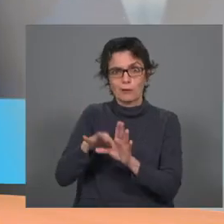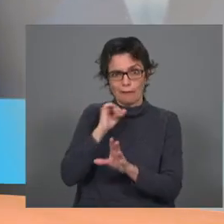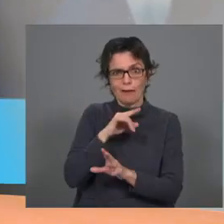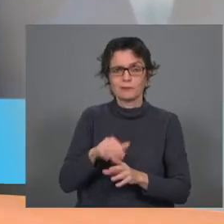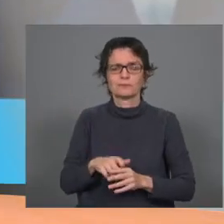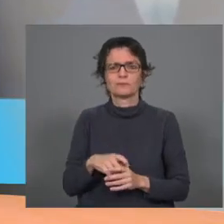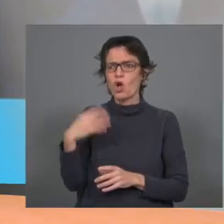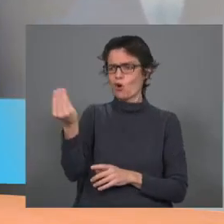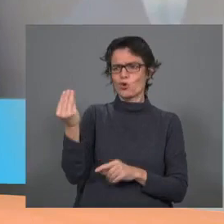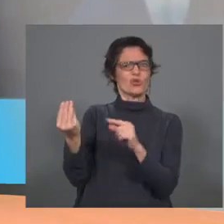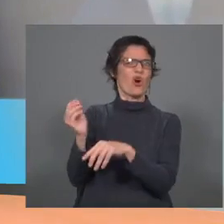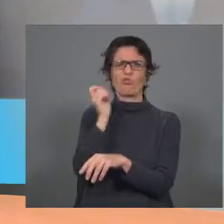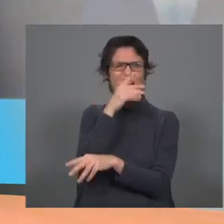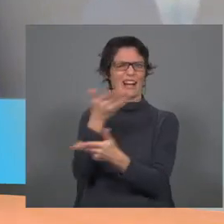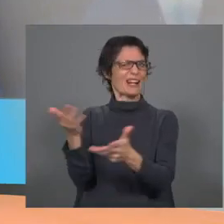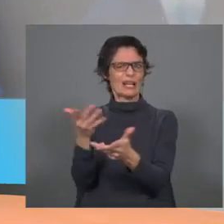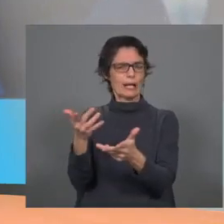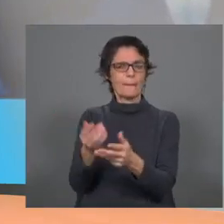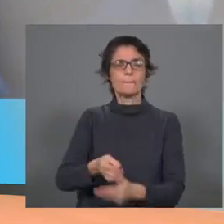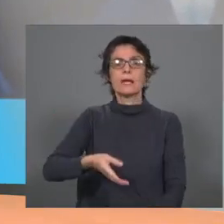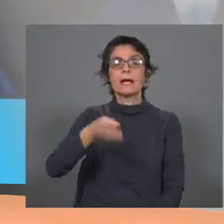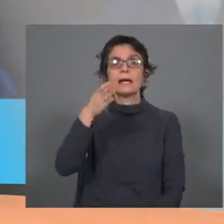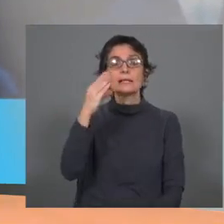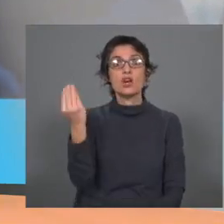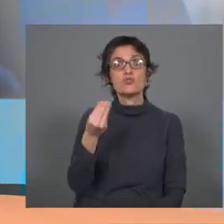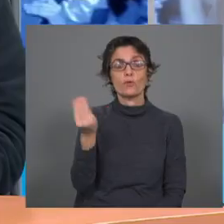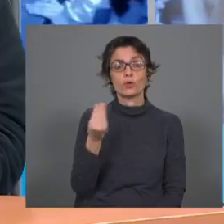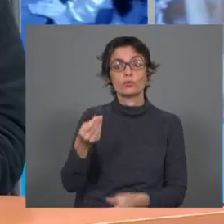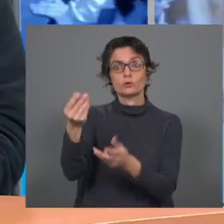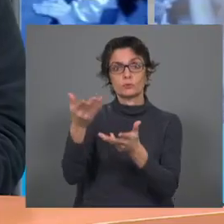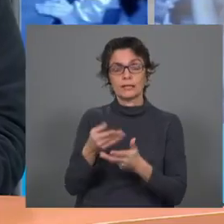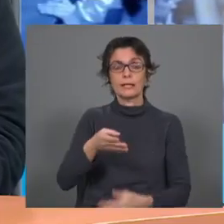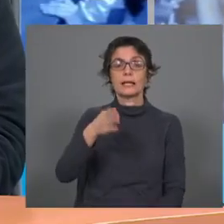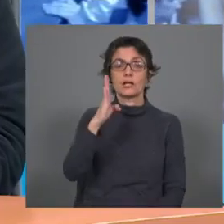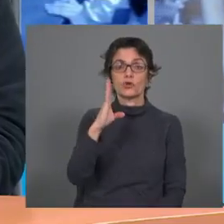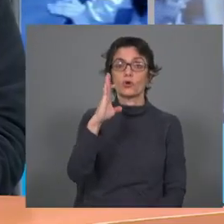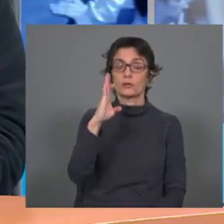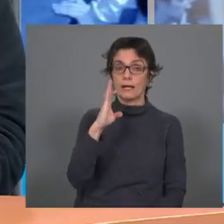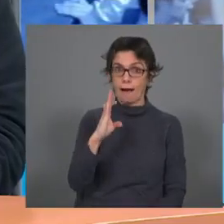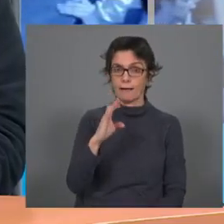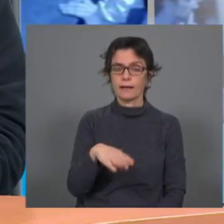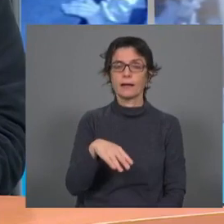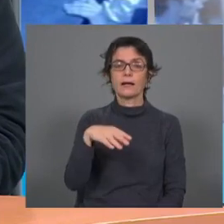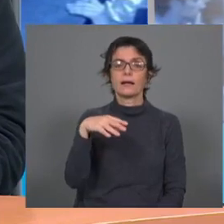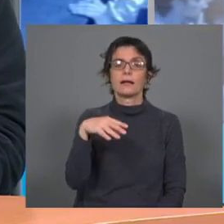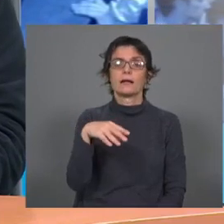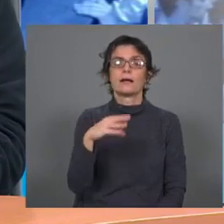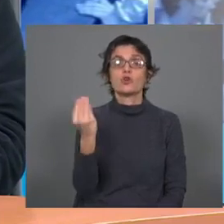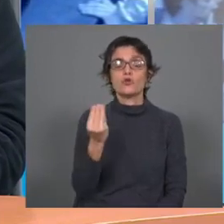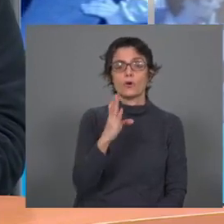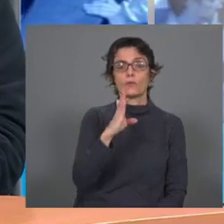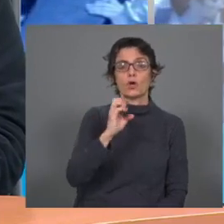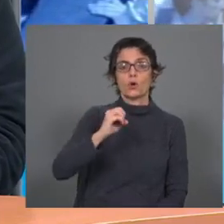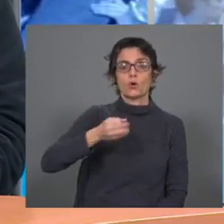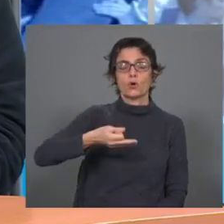jovens são estes? O que é a Juventude Hospitaleira? Então, muito bem. A Juventude Hospitaleira é um movimento